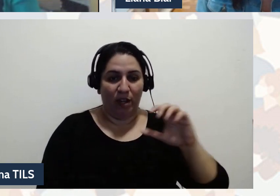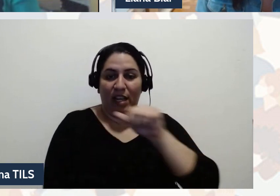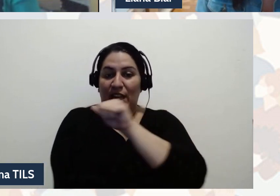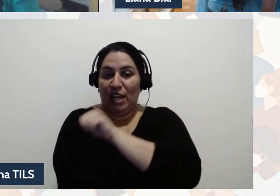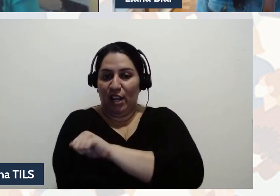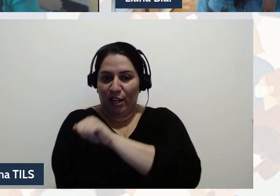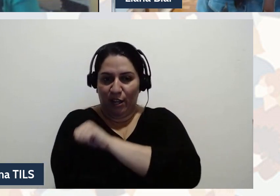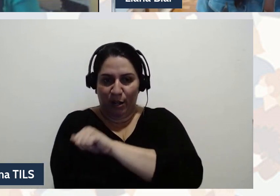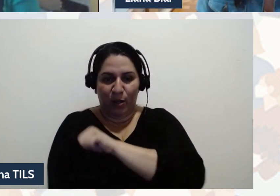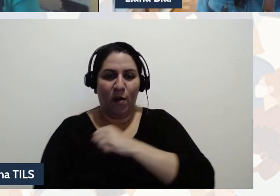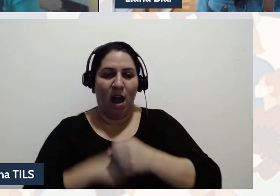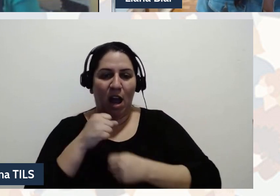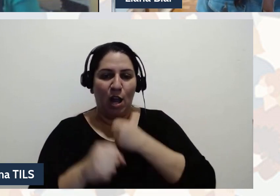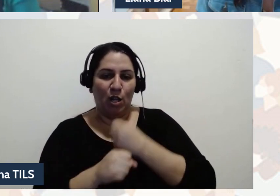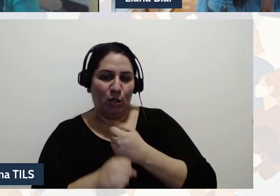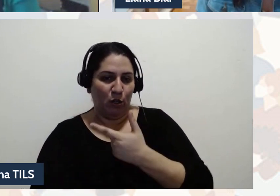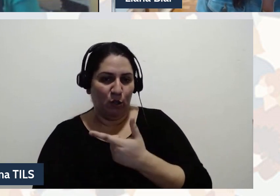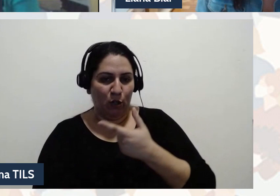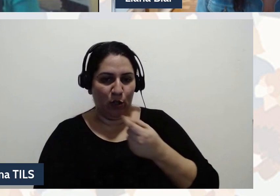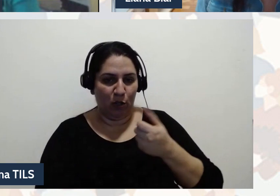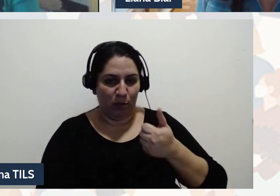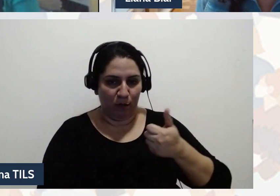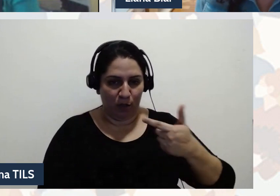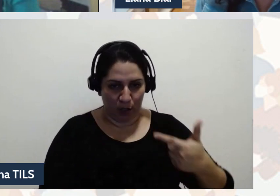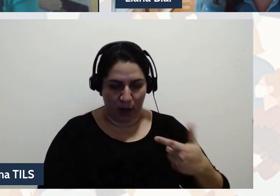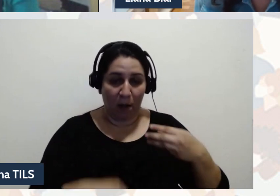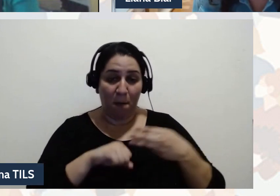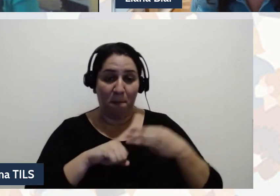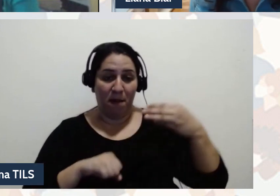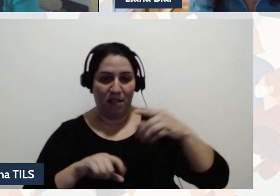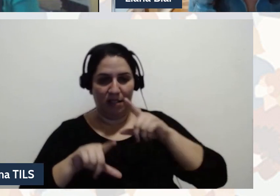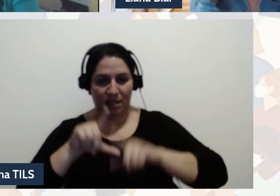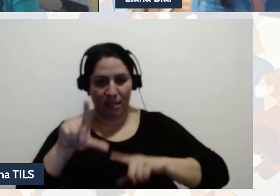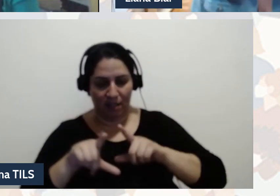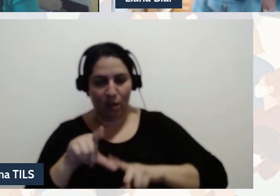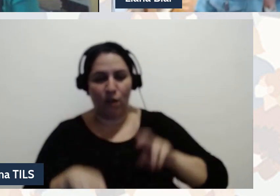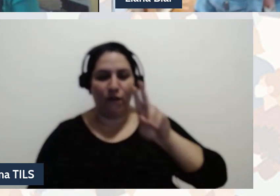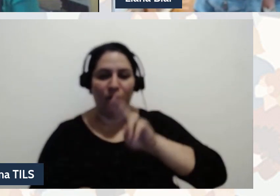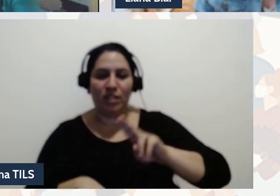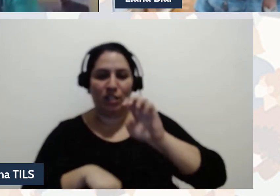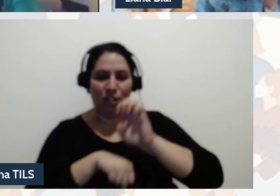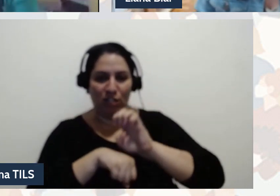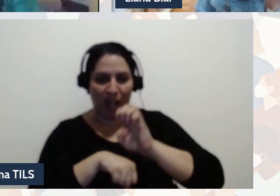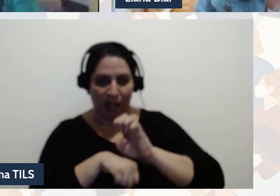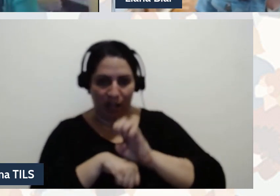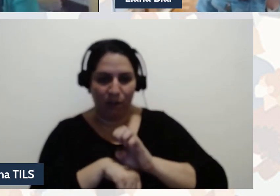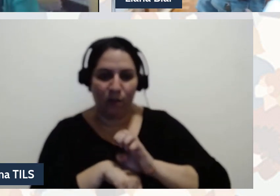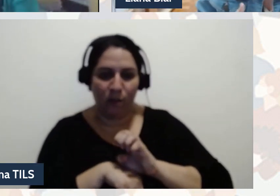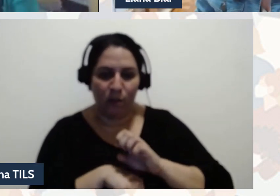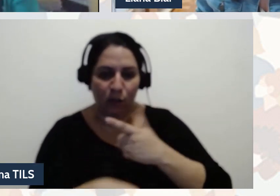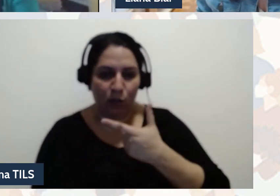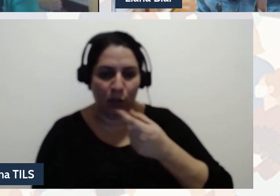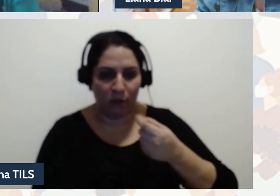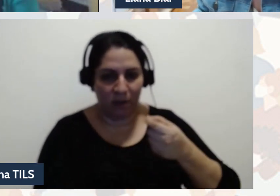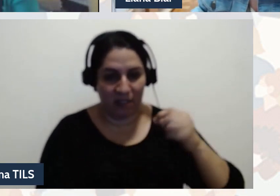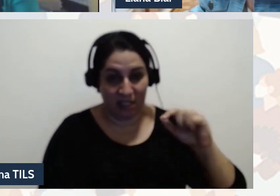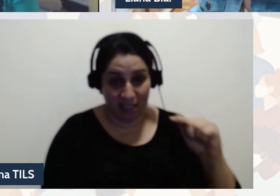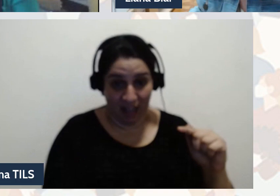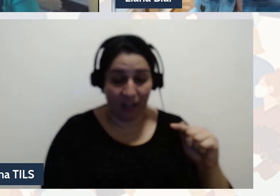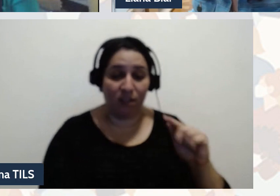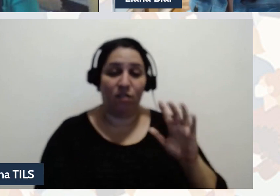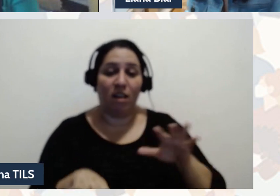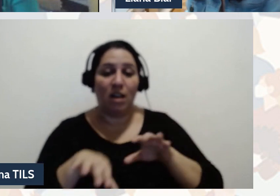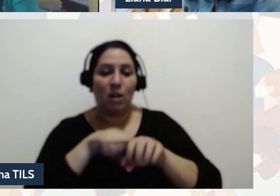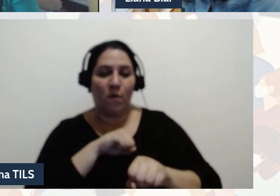em 2012, mestre em letras pela Universidade do Estado do Rio de Janeiro, 2007, e graduada em letras pela